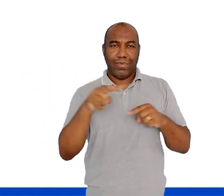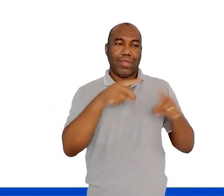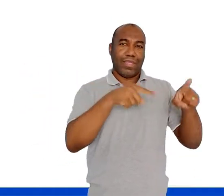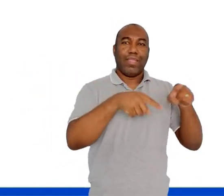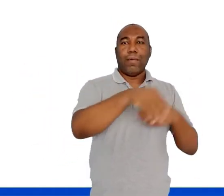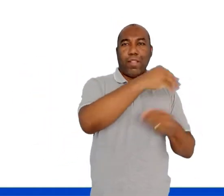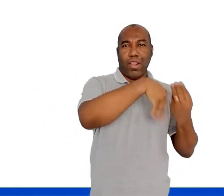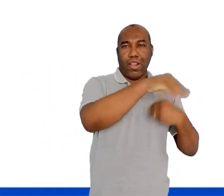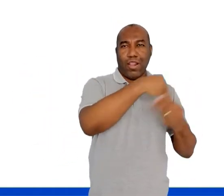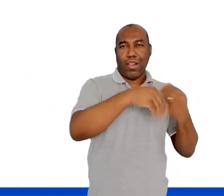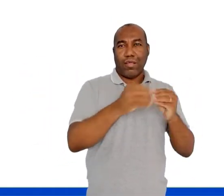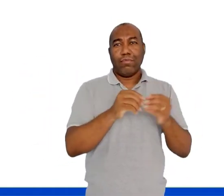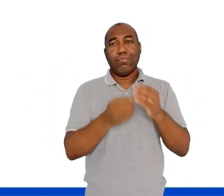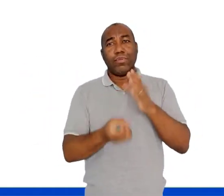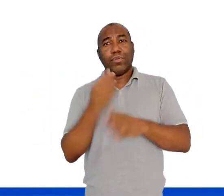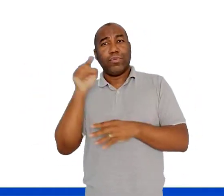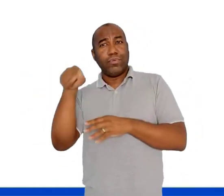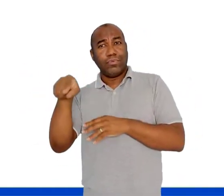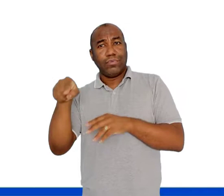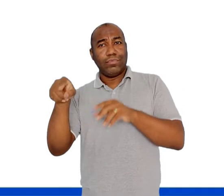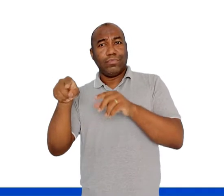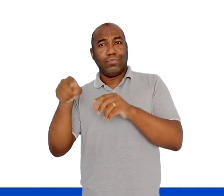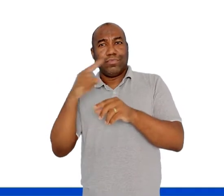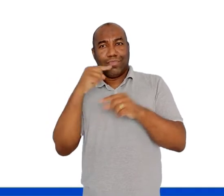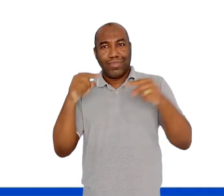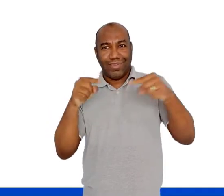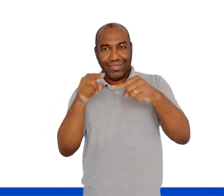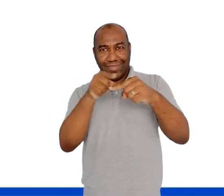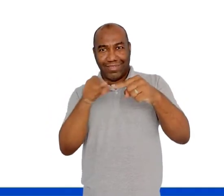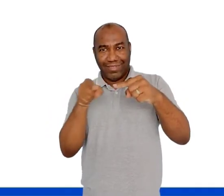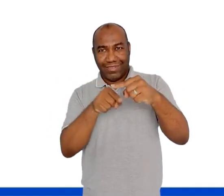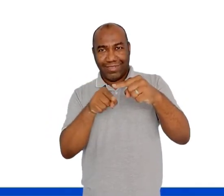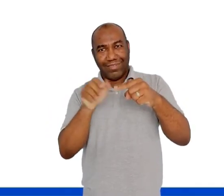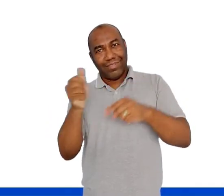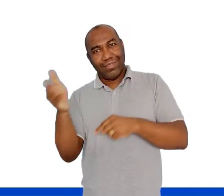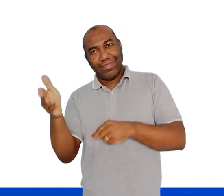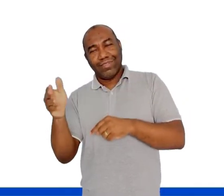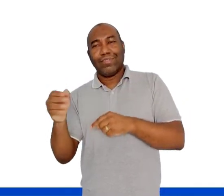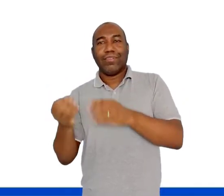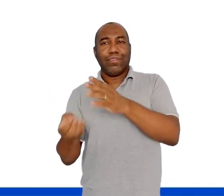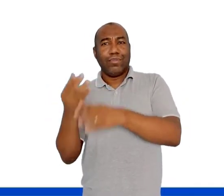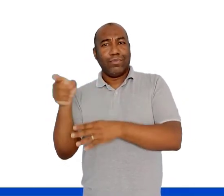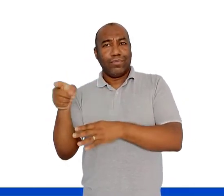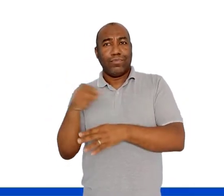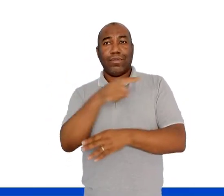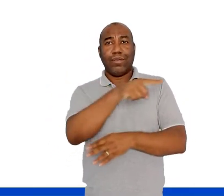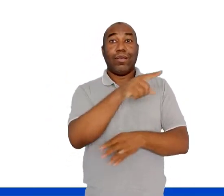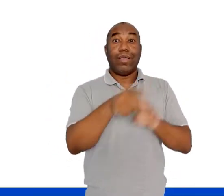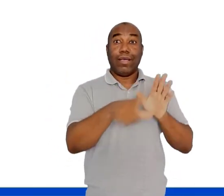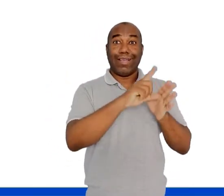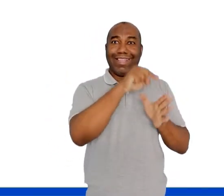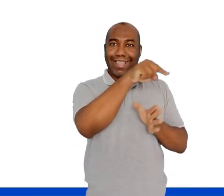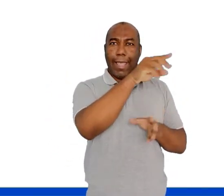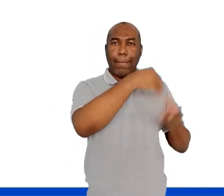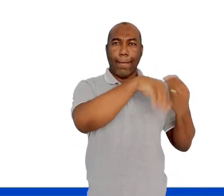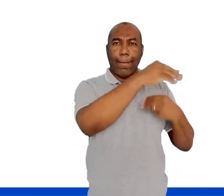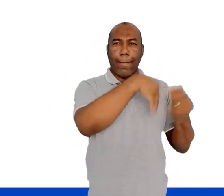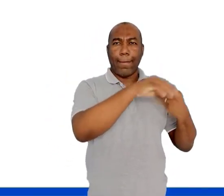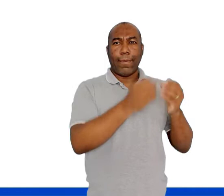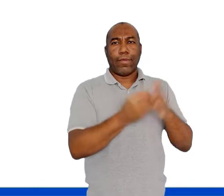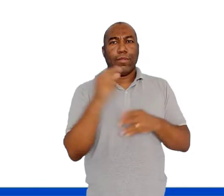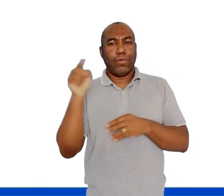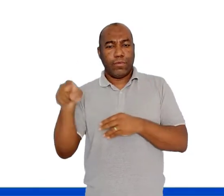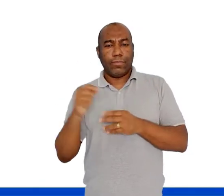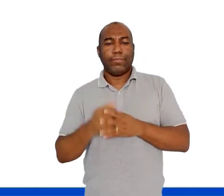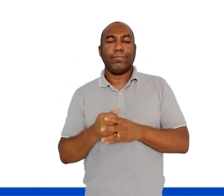e eu quero calcular se essa reação química ela libera ou se ela absorve calor. E aí, o exercício ele é obrigado a te dar o